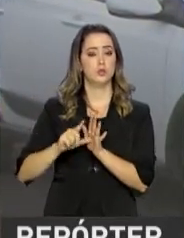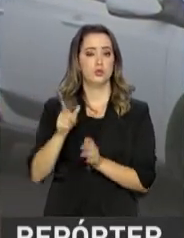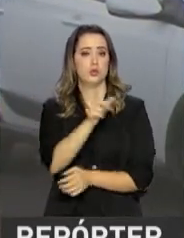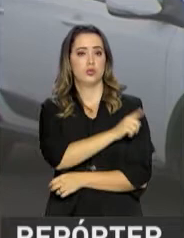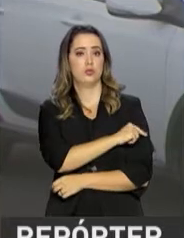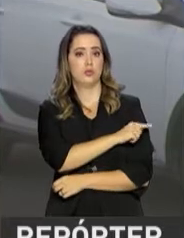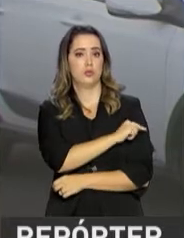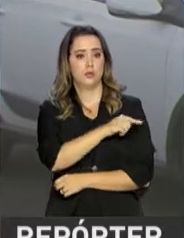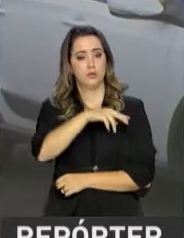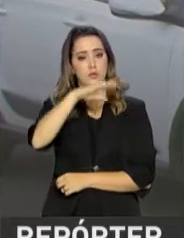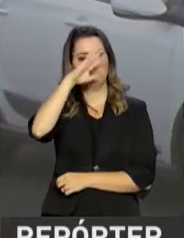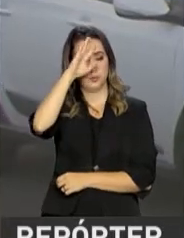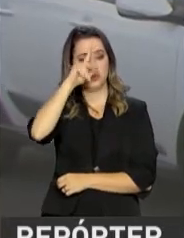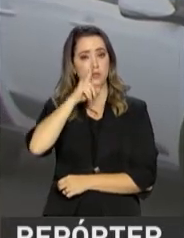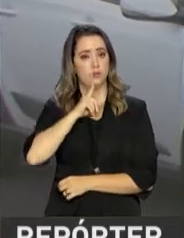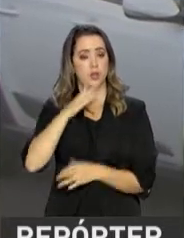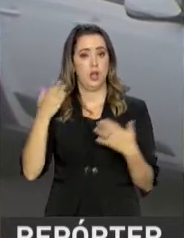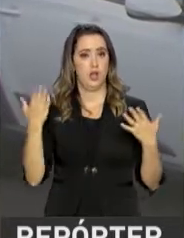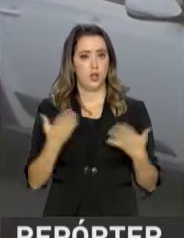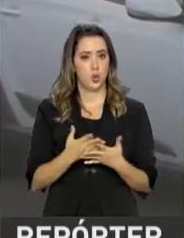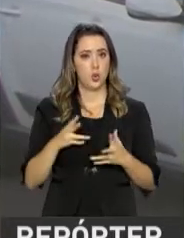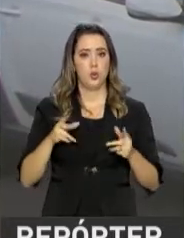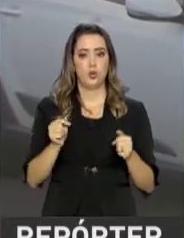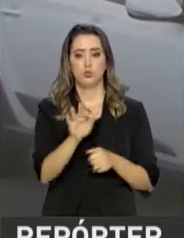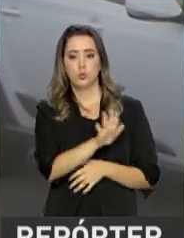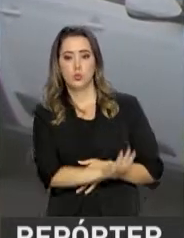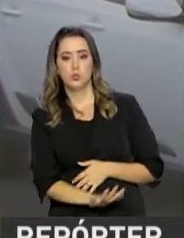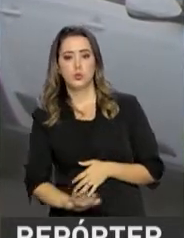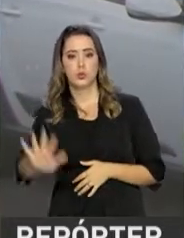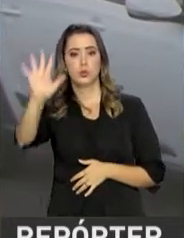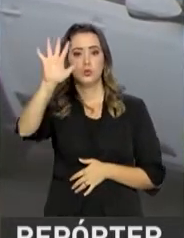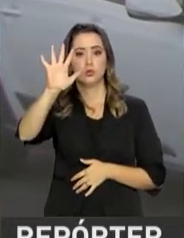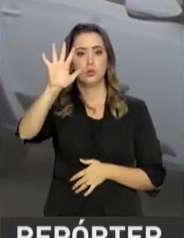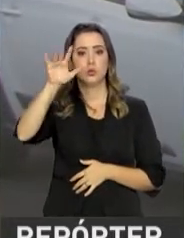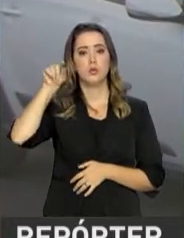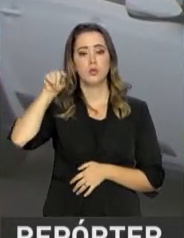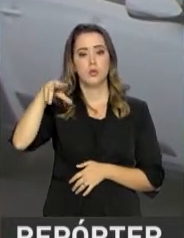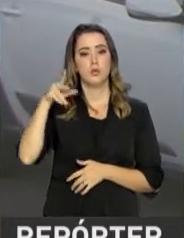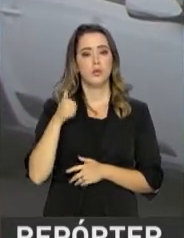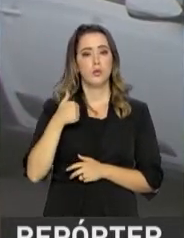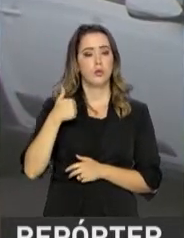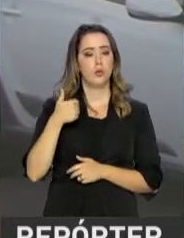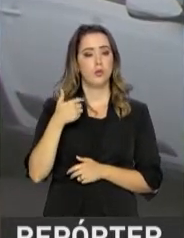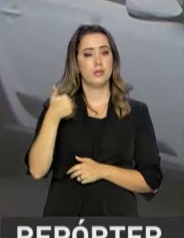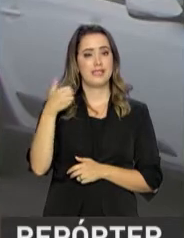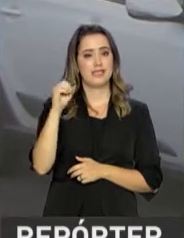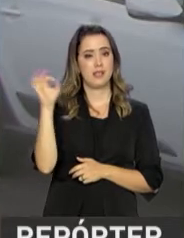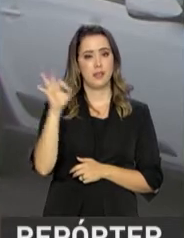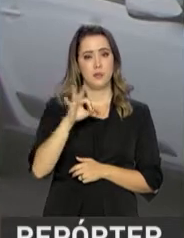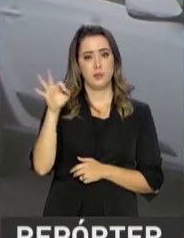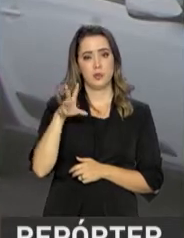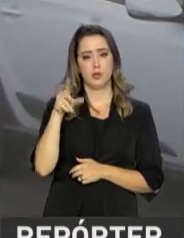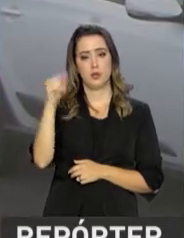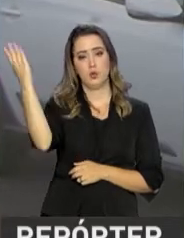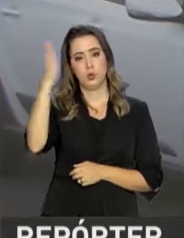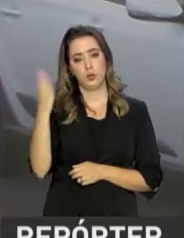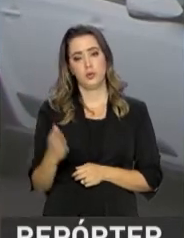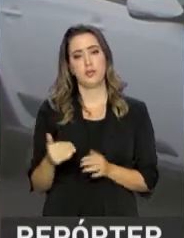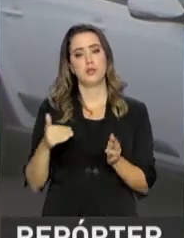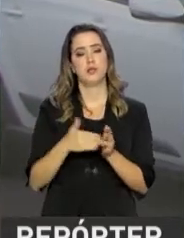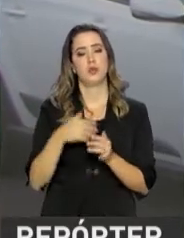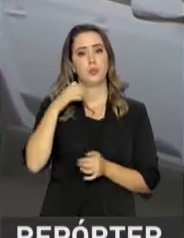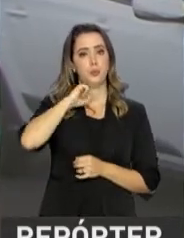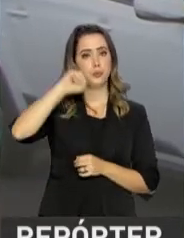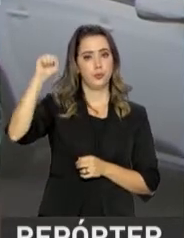recomendação de vacina agora com a ampliação a expectativa do ministério é atingir 100% do território nacional até abril